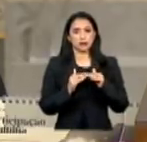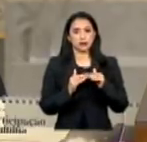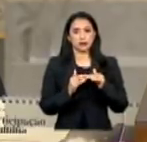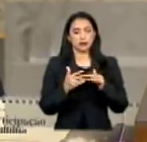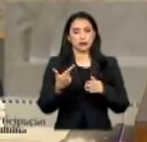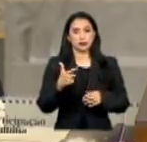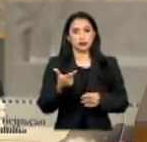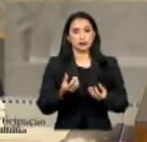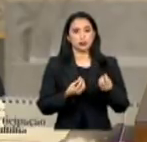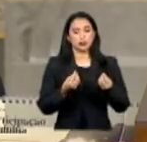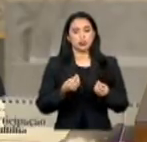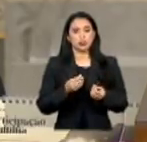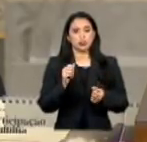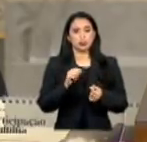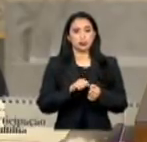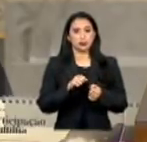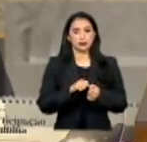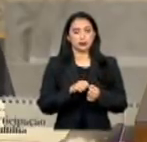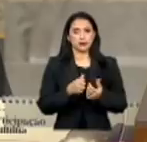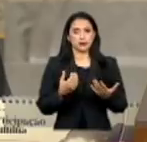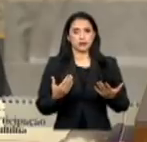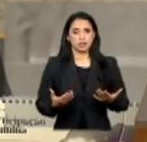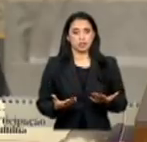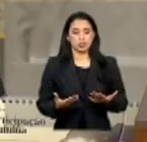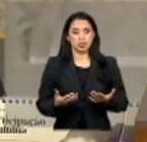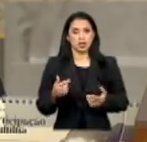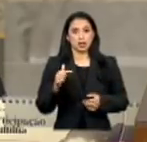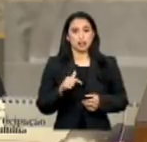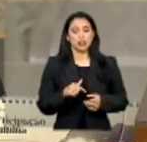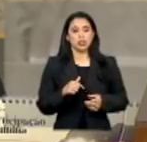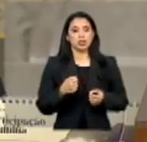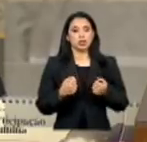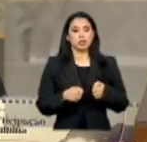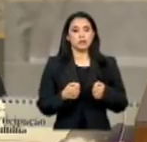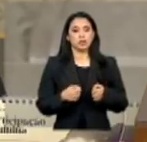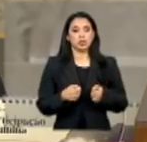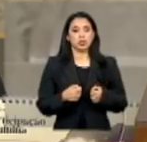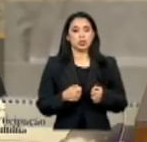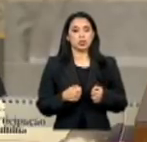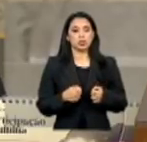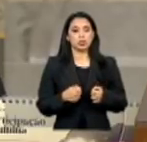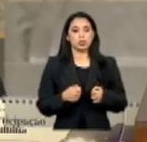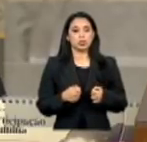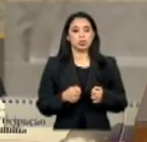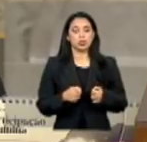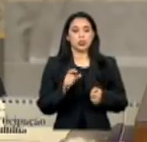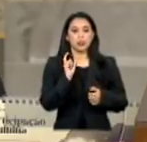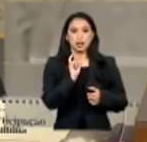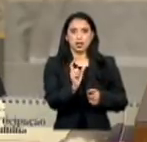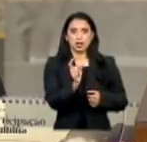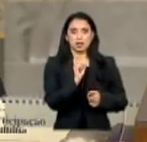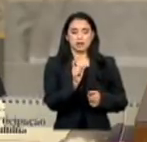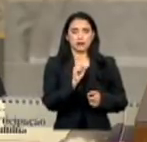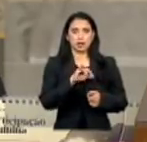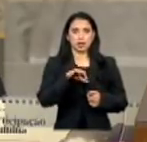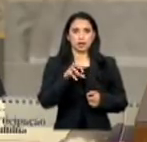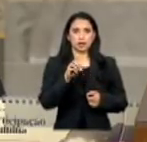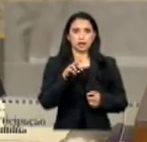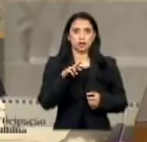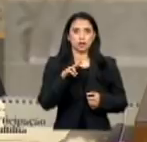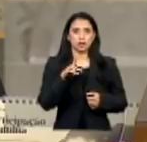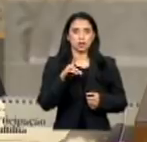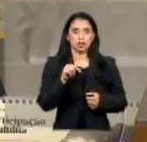como se reconhecer a nulidade aqui precisa são as palavras do professor jorge coutinho pascual